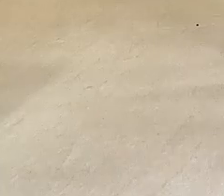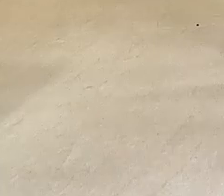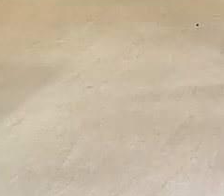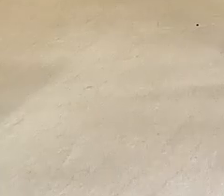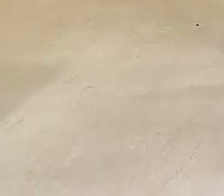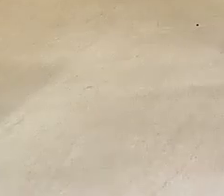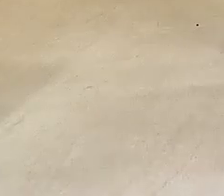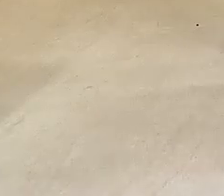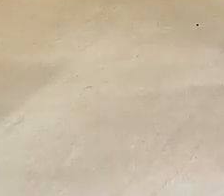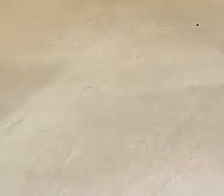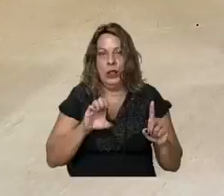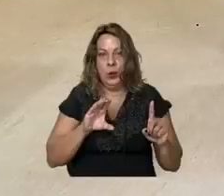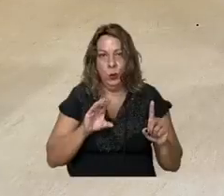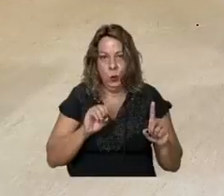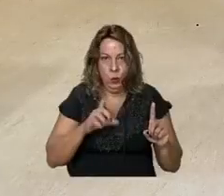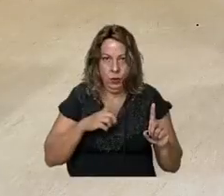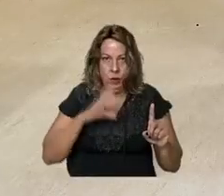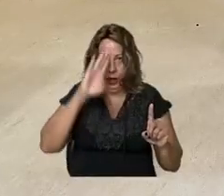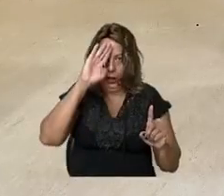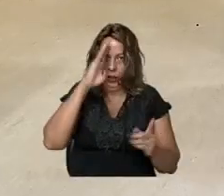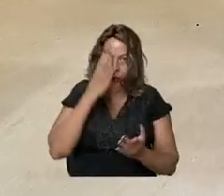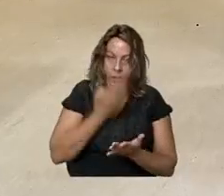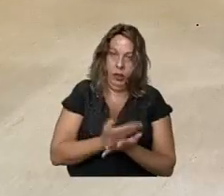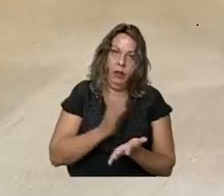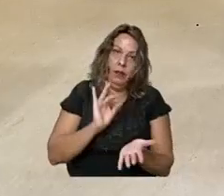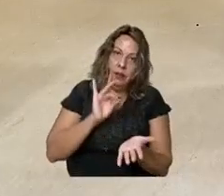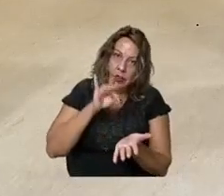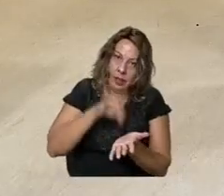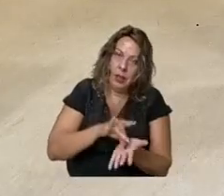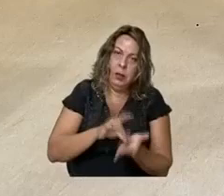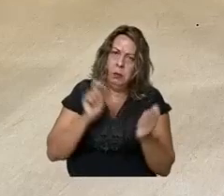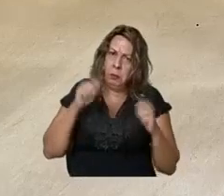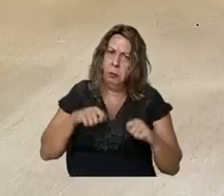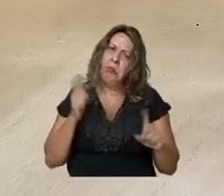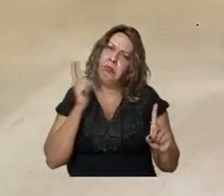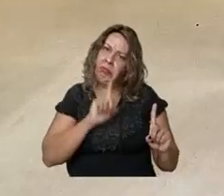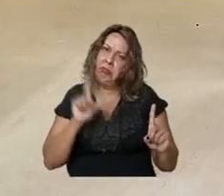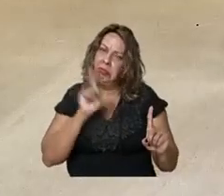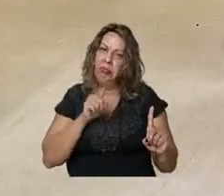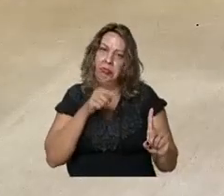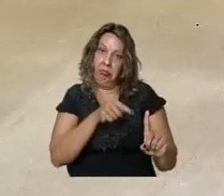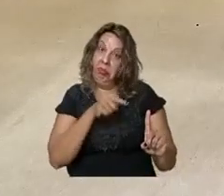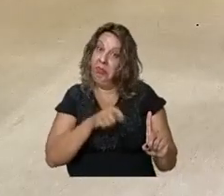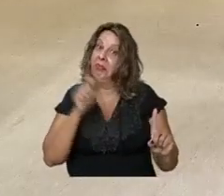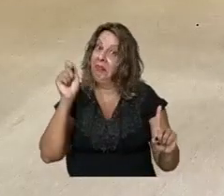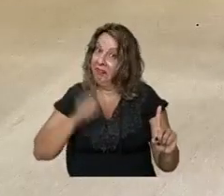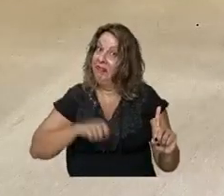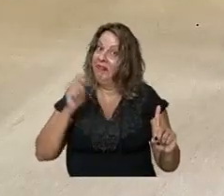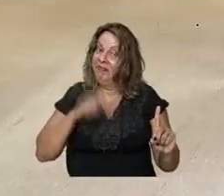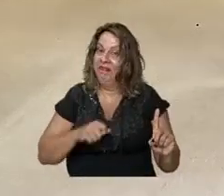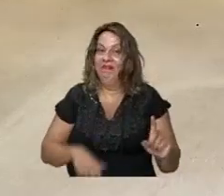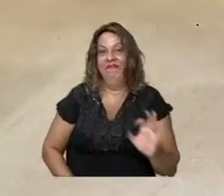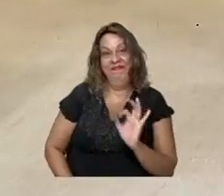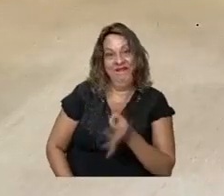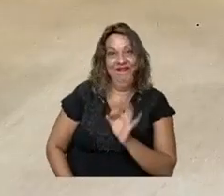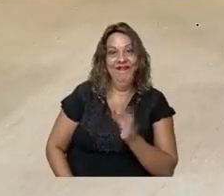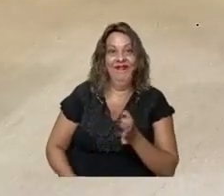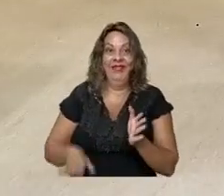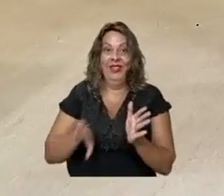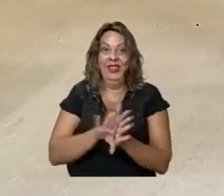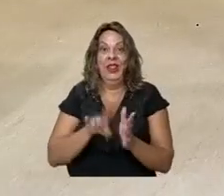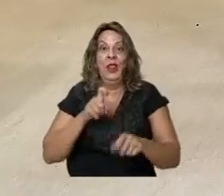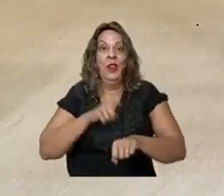adquirir o seu Caju Cap e acreditar de verdade. O próximo contemplado, quem sabe, pode ser você, né? É isso mesmo, chegou a hora